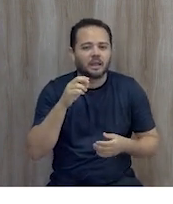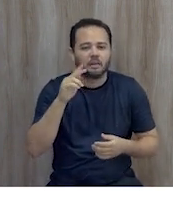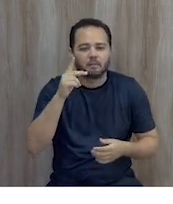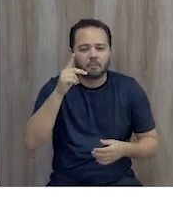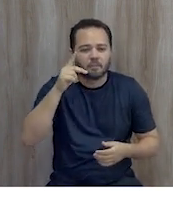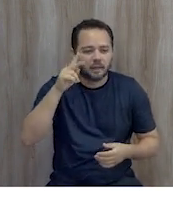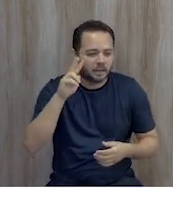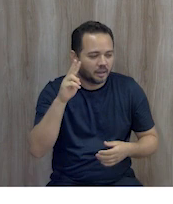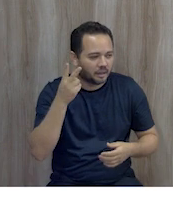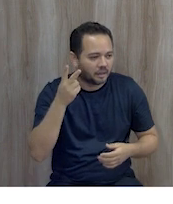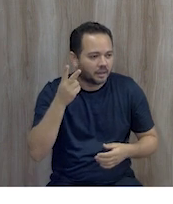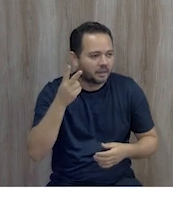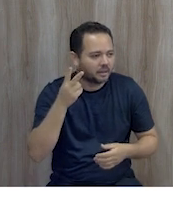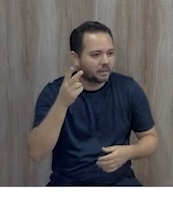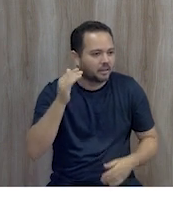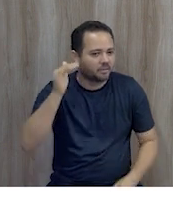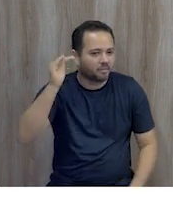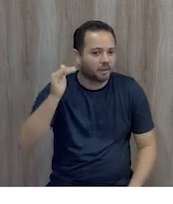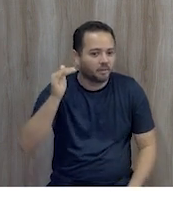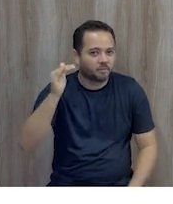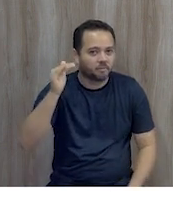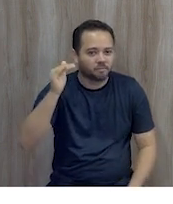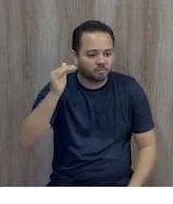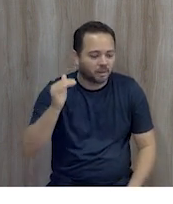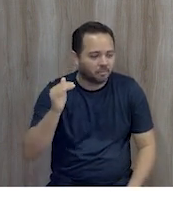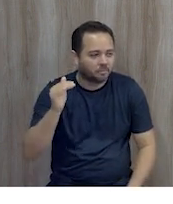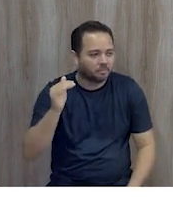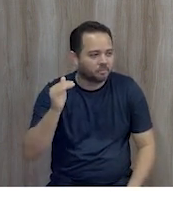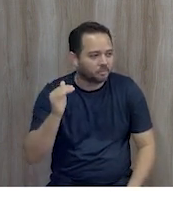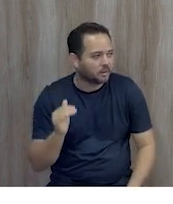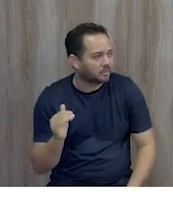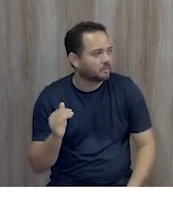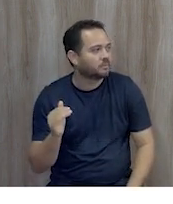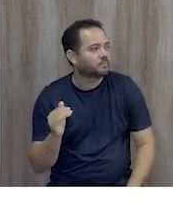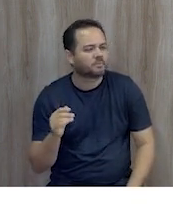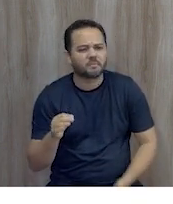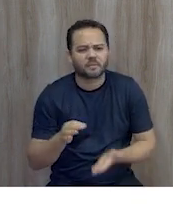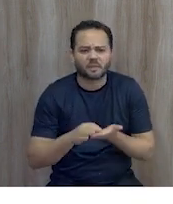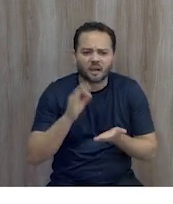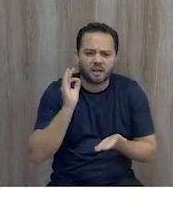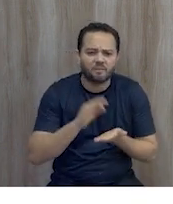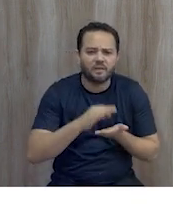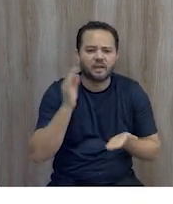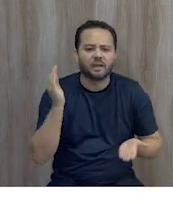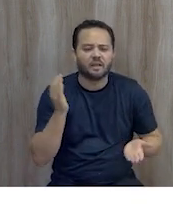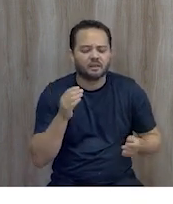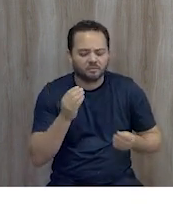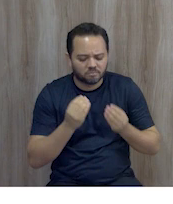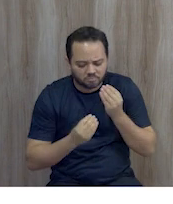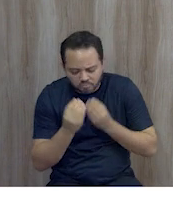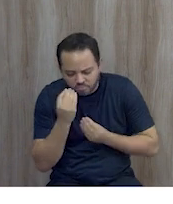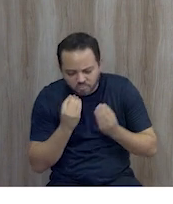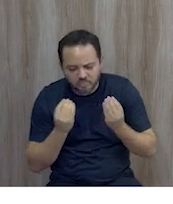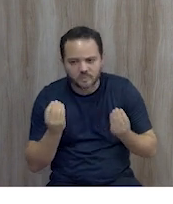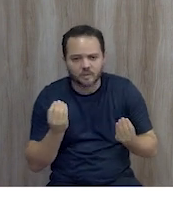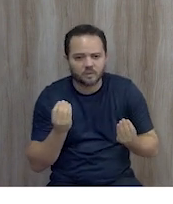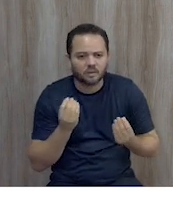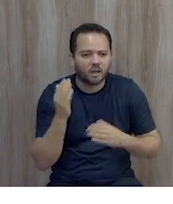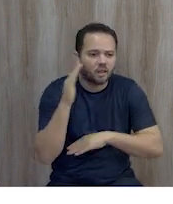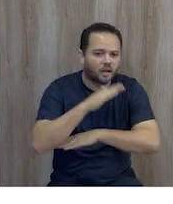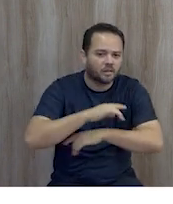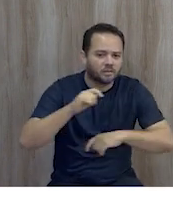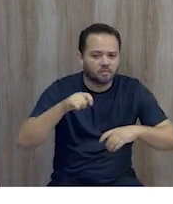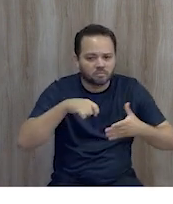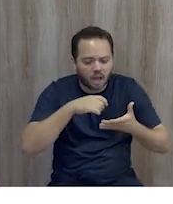nível abaixo de 5,5. No café, no almoço, no cafezinho da tarde.